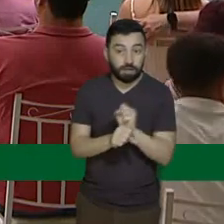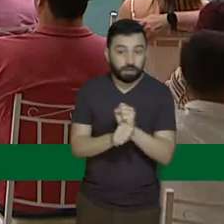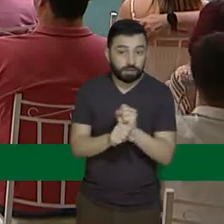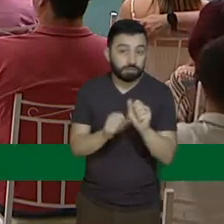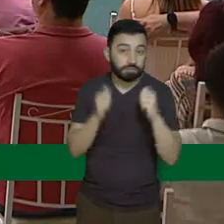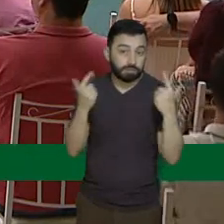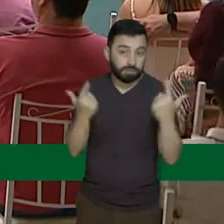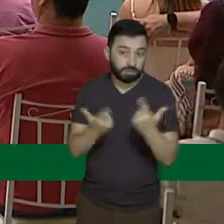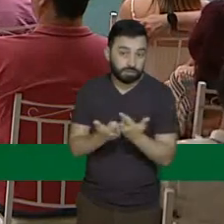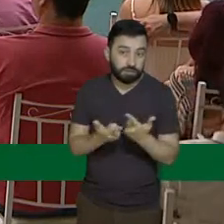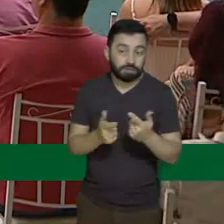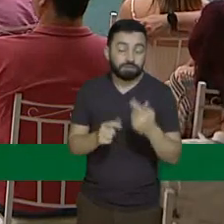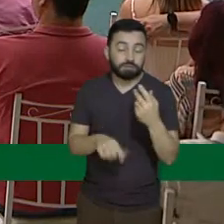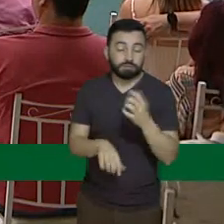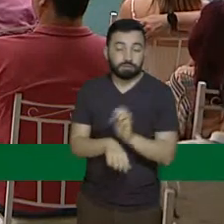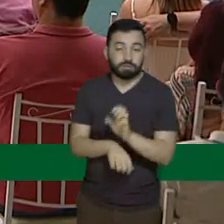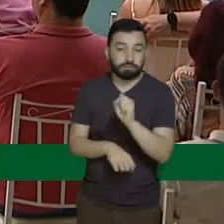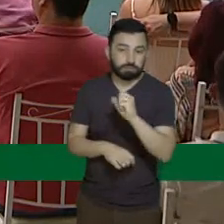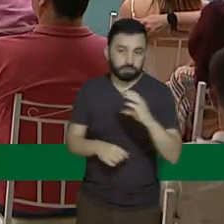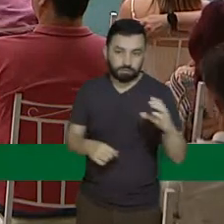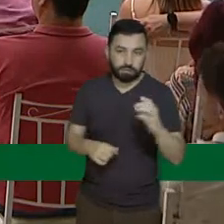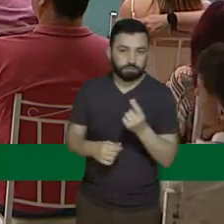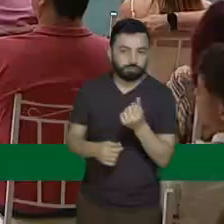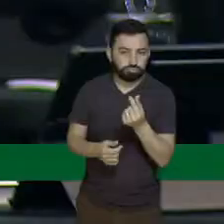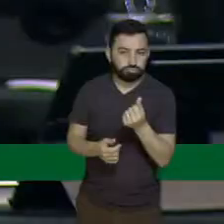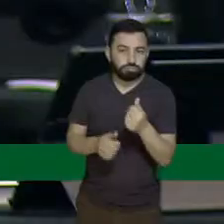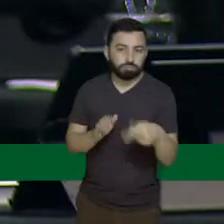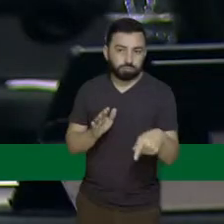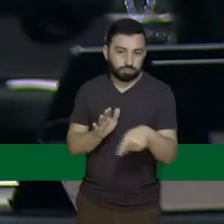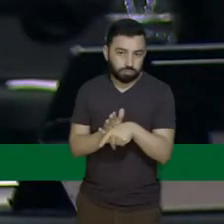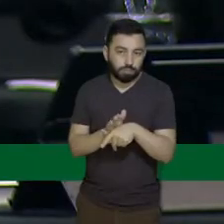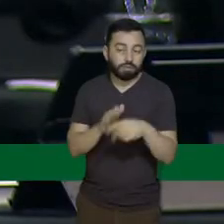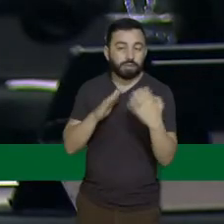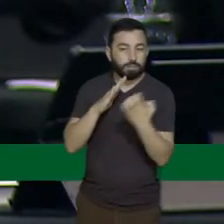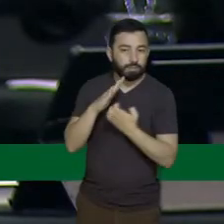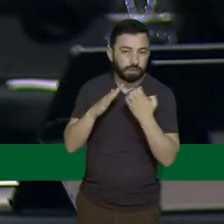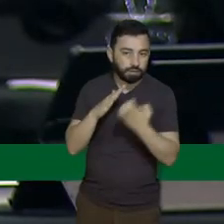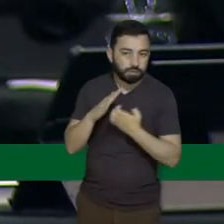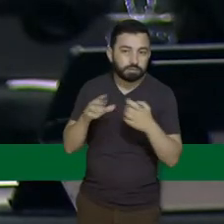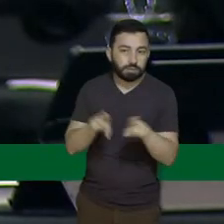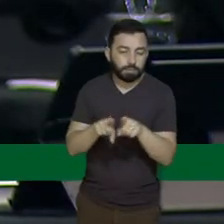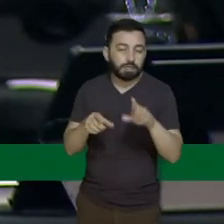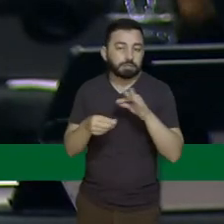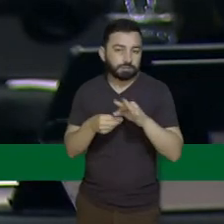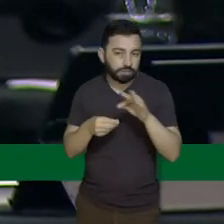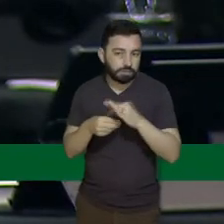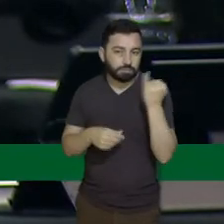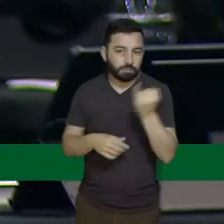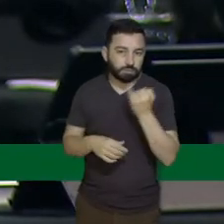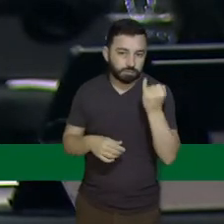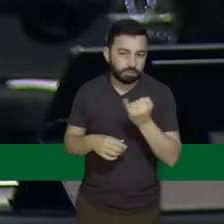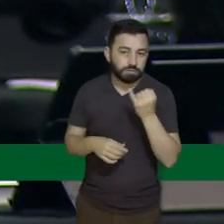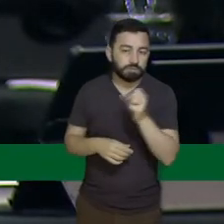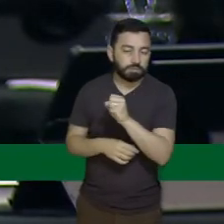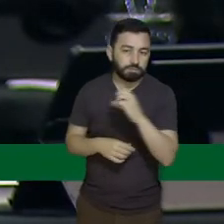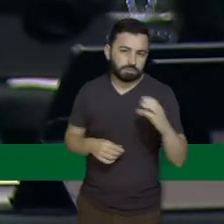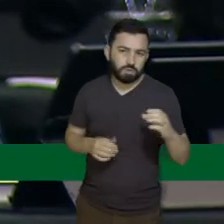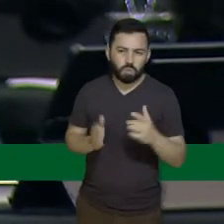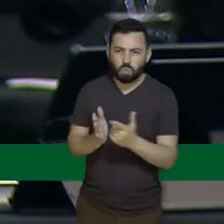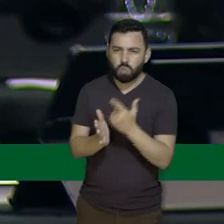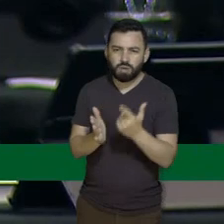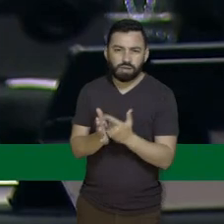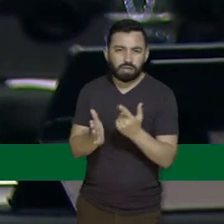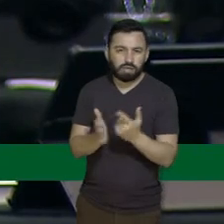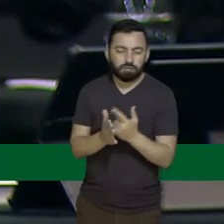Catarina, totalmente financiado por investimentos de empresas e entidades importantes do Estado. O livro não utilizou